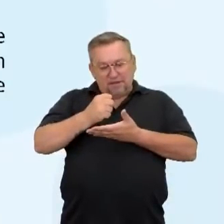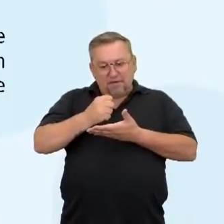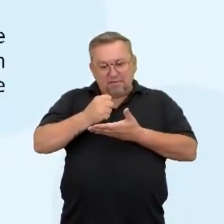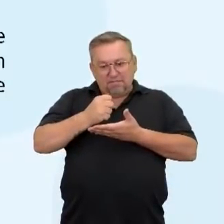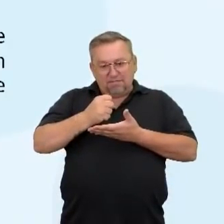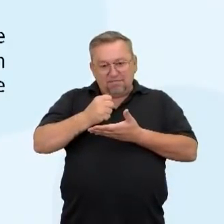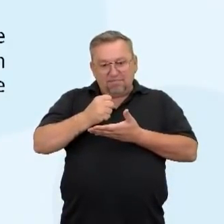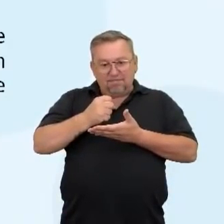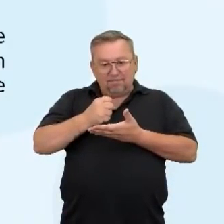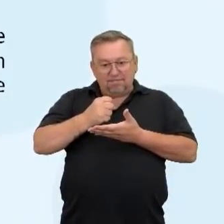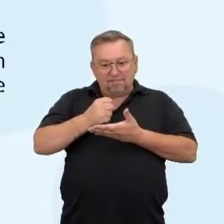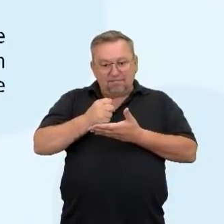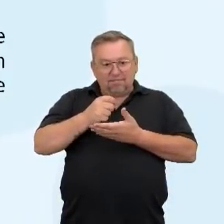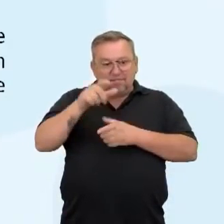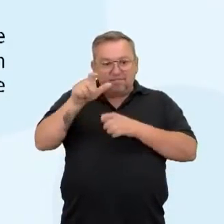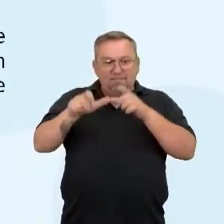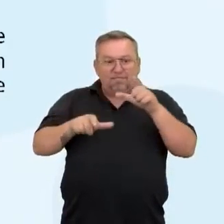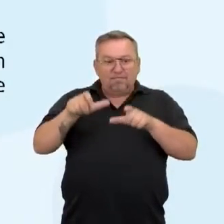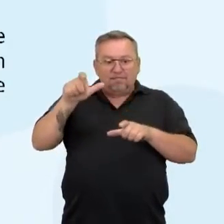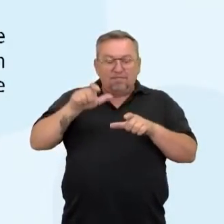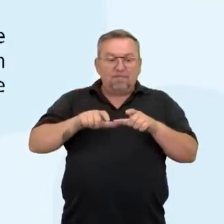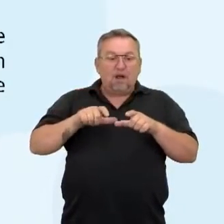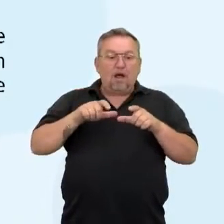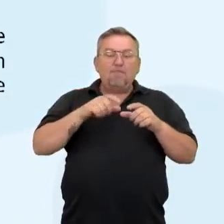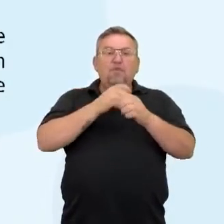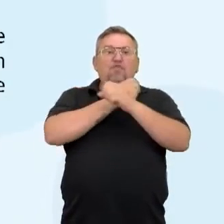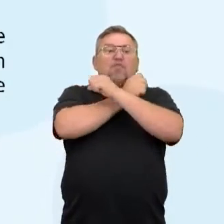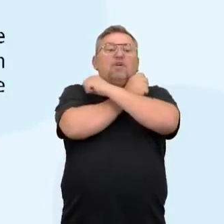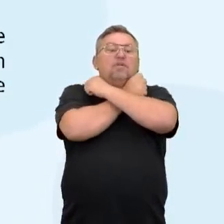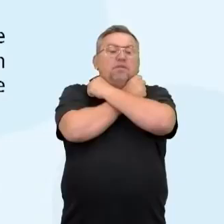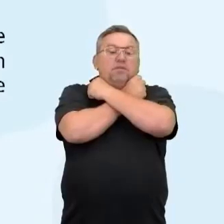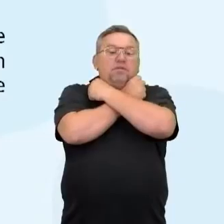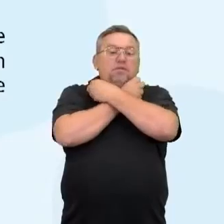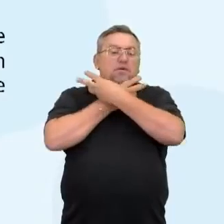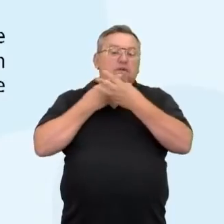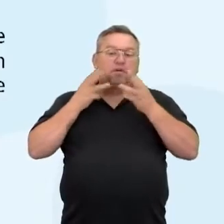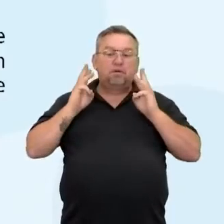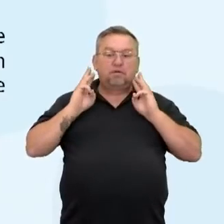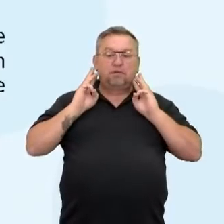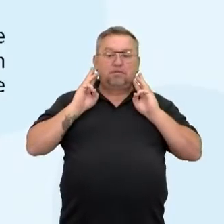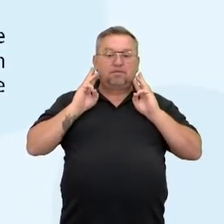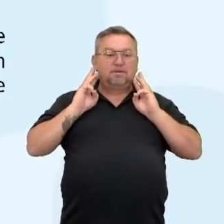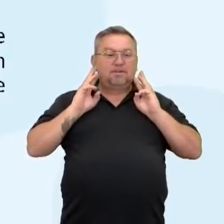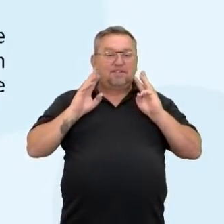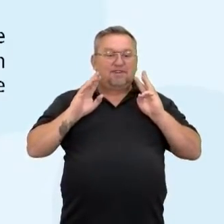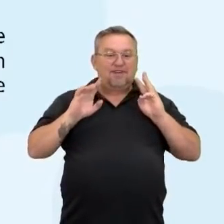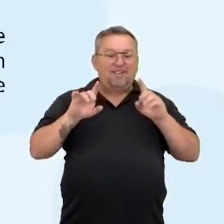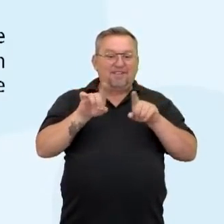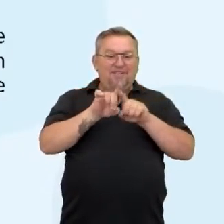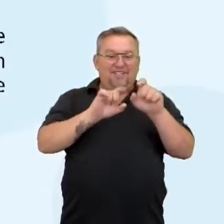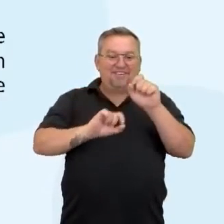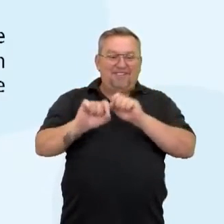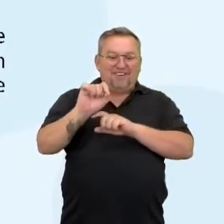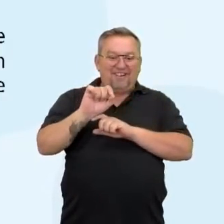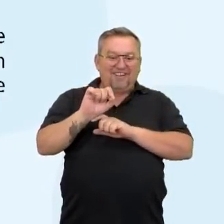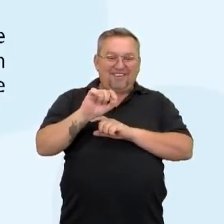Então, baseado nos personagens de Shakespeare, das peças de Shakespeare, a Divina Comédia, e